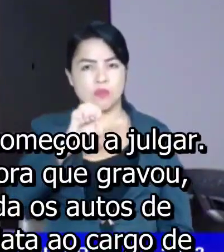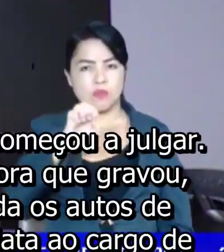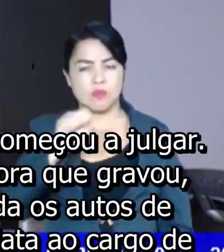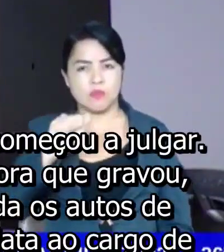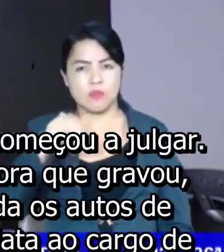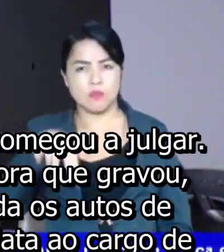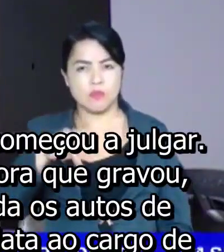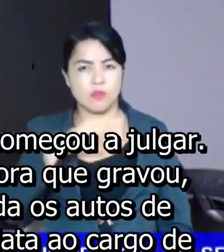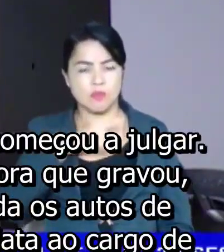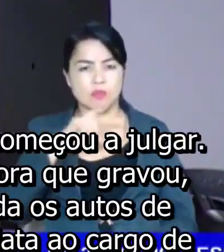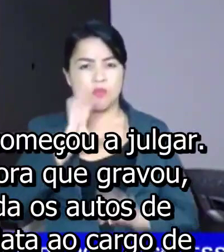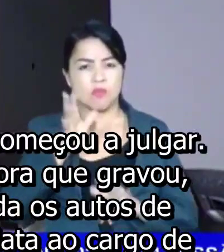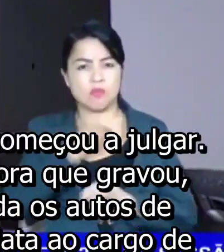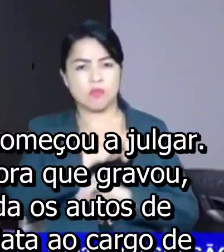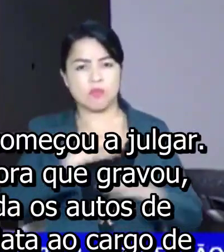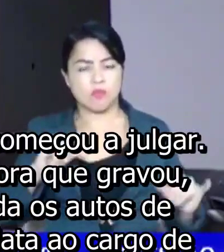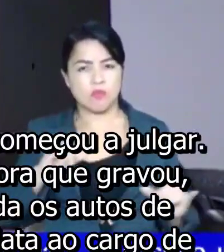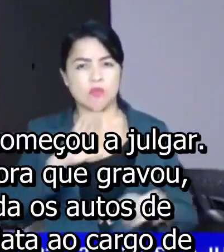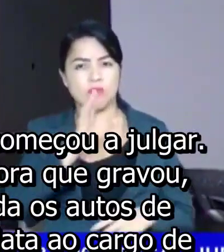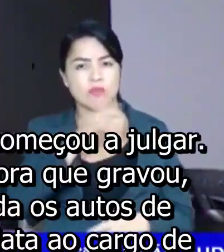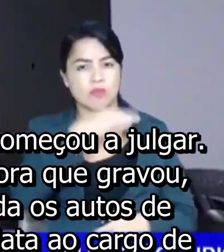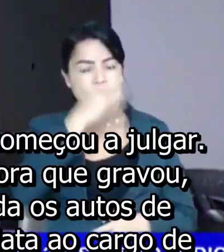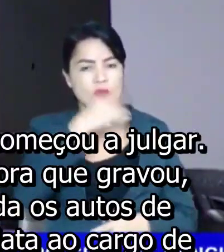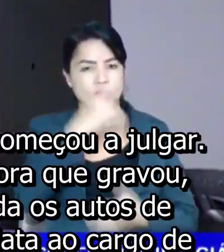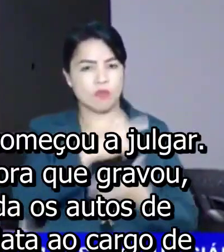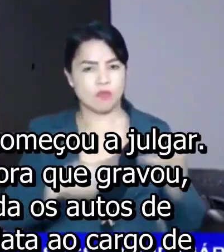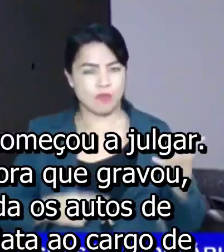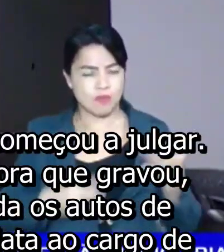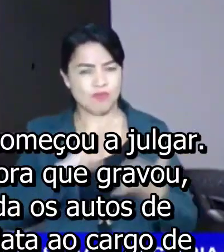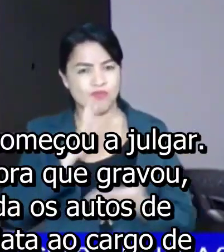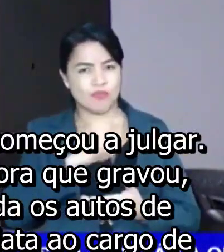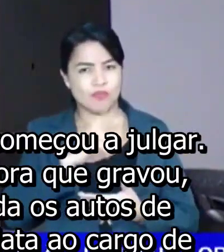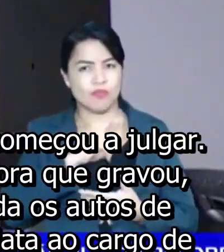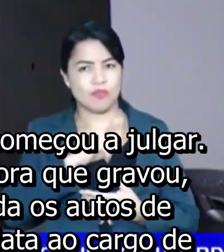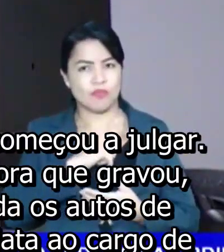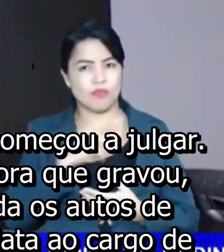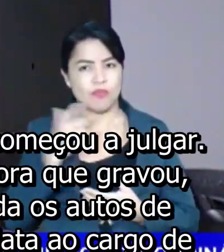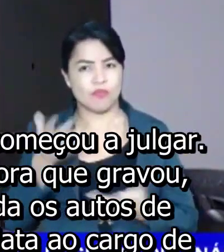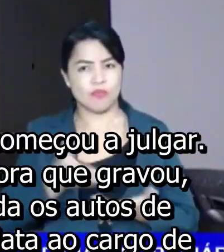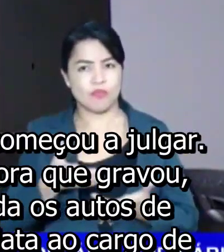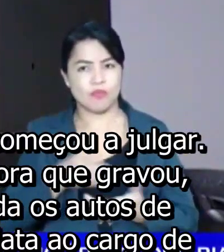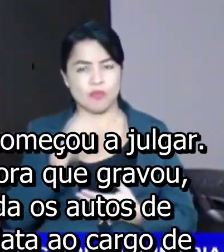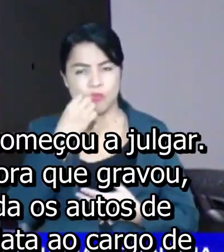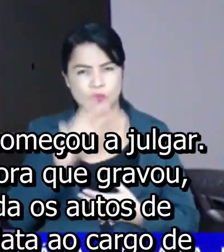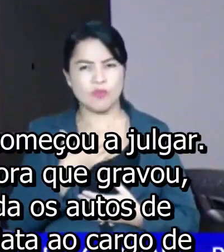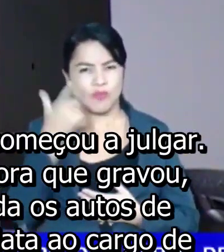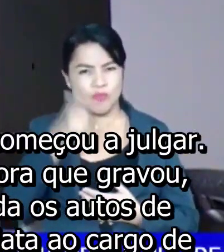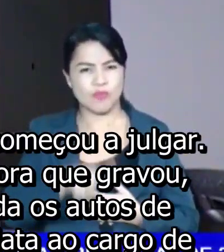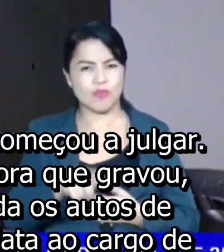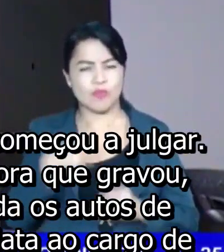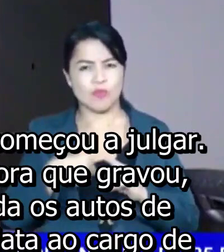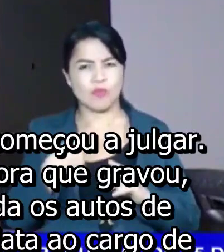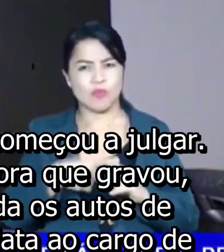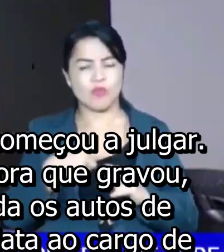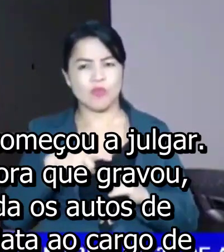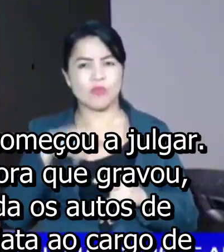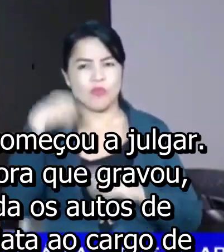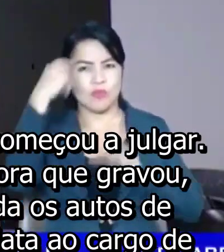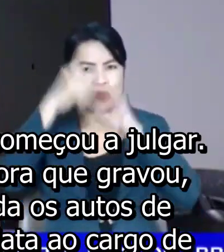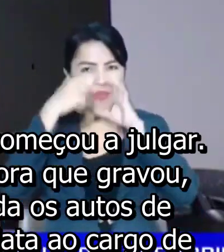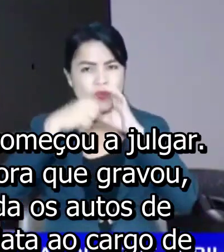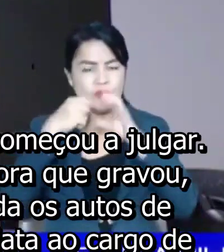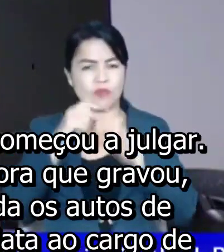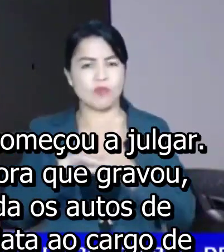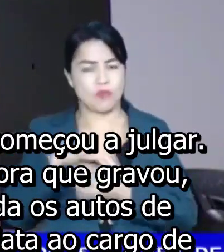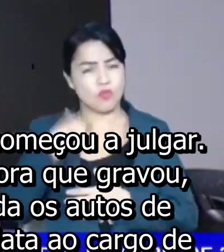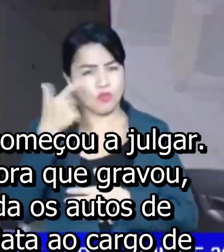está anunciado o pregão, né, que Vossa Excelência já até começou a julgar. Mas agora, eu acho que era bom repetir, Paola, porque sim, agora que gravou, né?